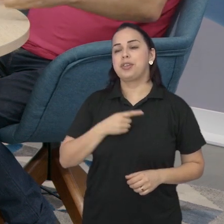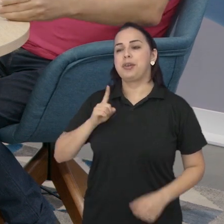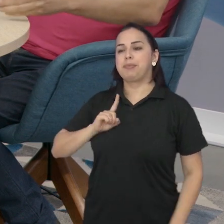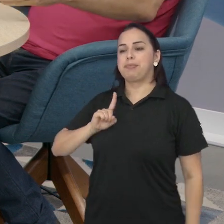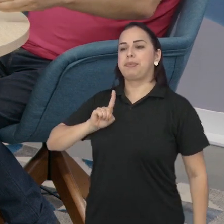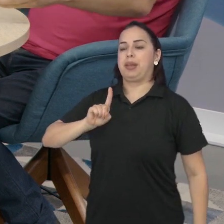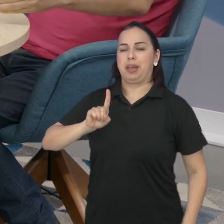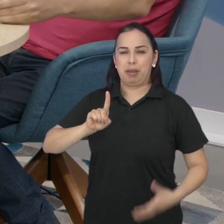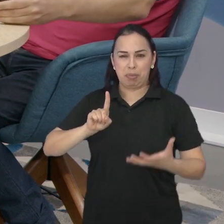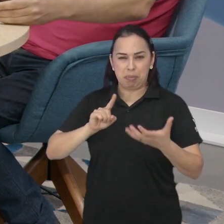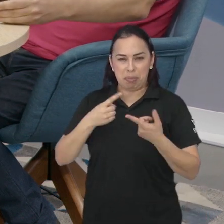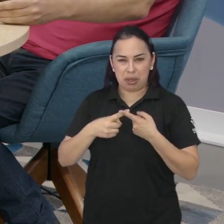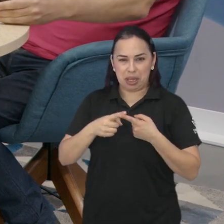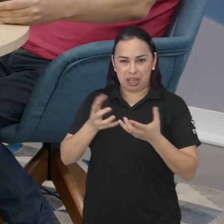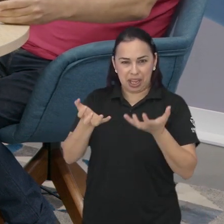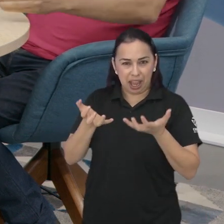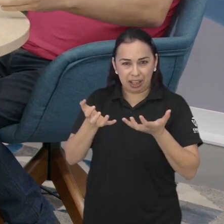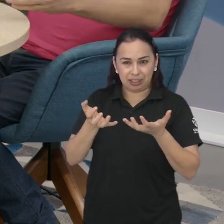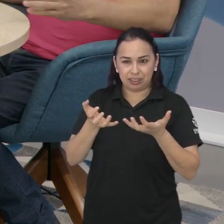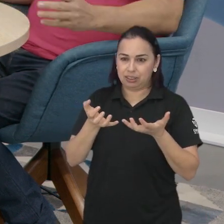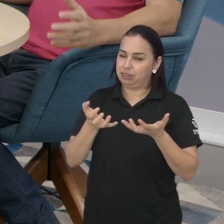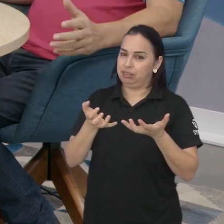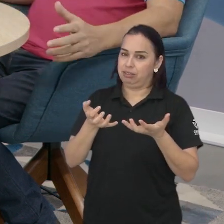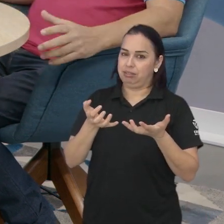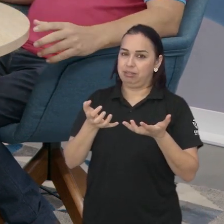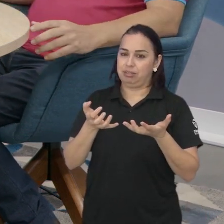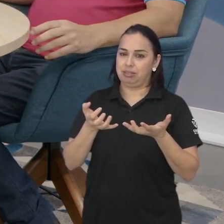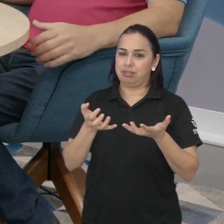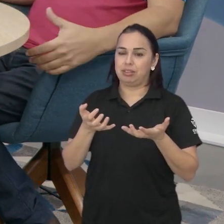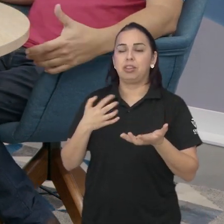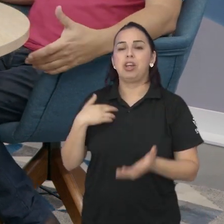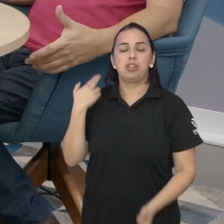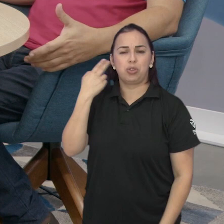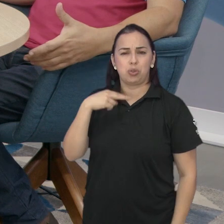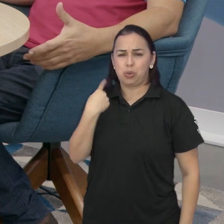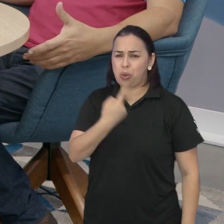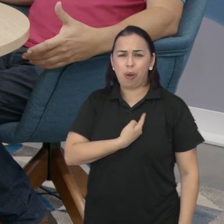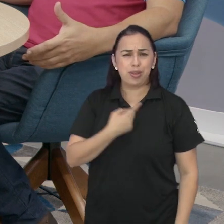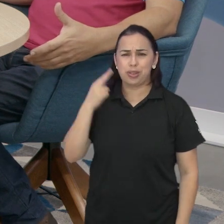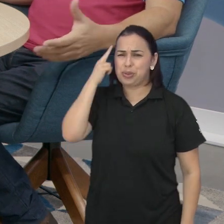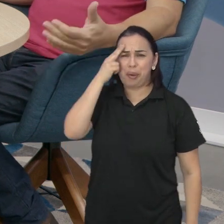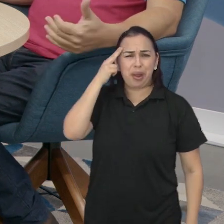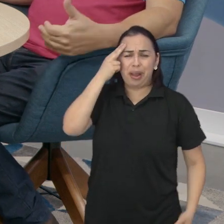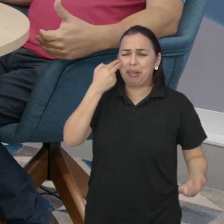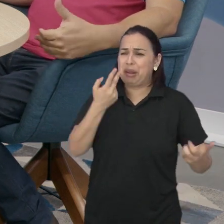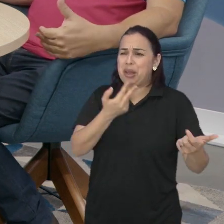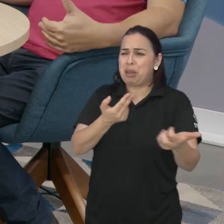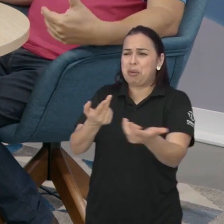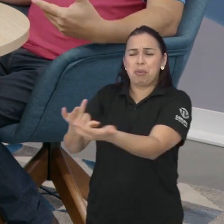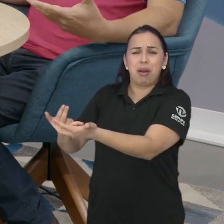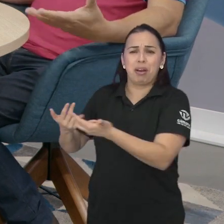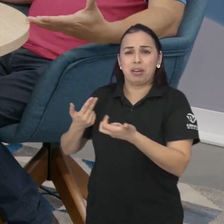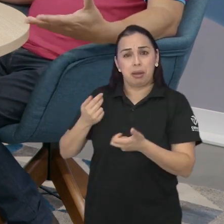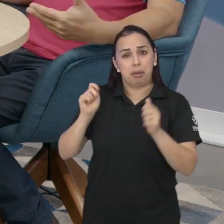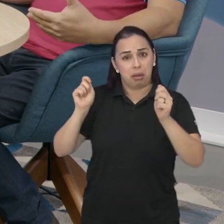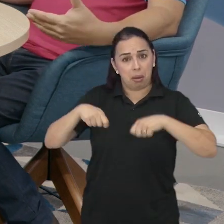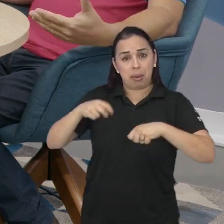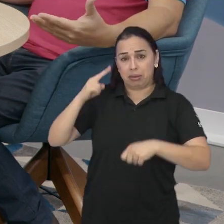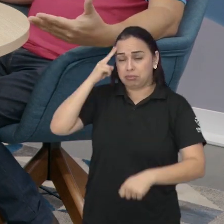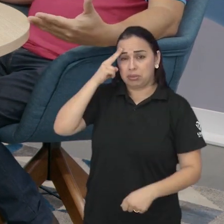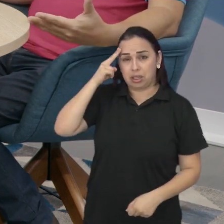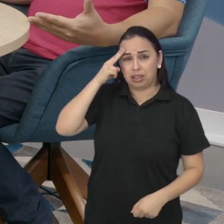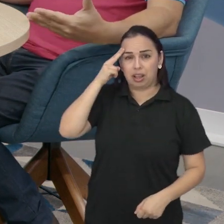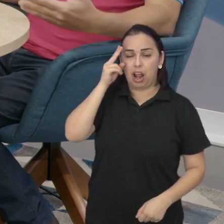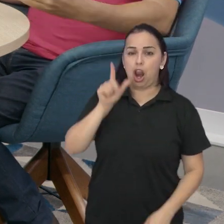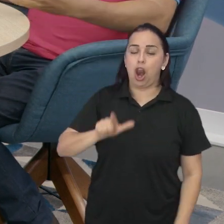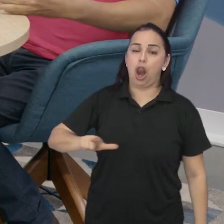o que somos porque queremos. Acho que todos nós gostaríamos e temos sonhos. Mas podemos sonhar, é